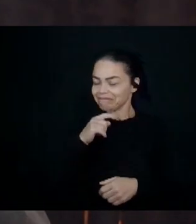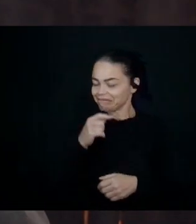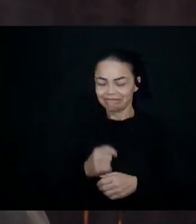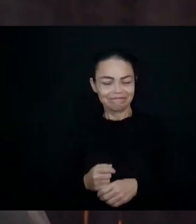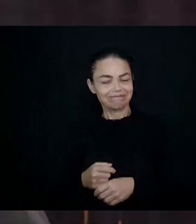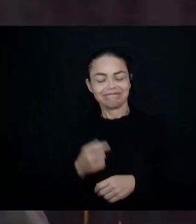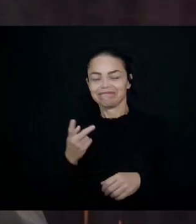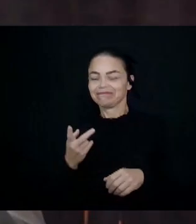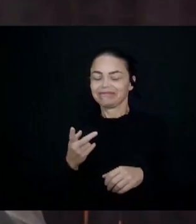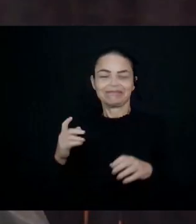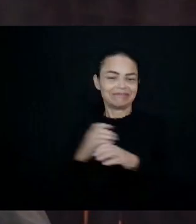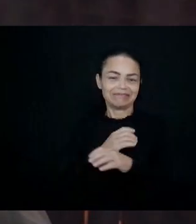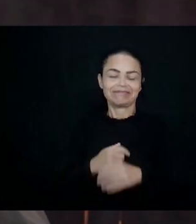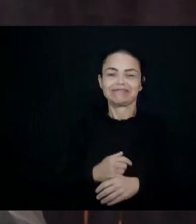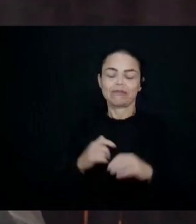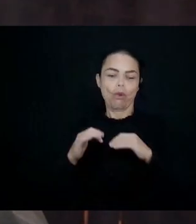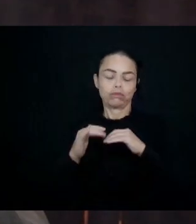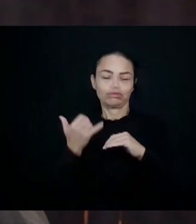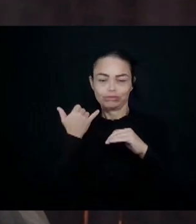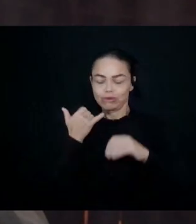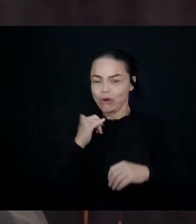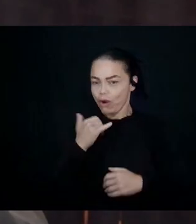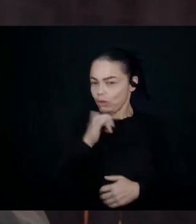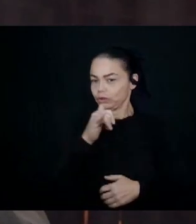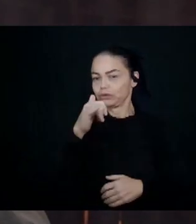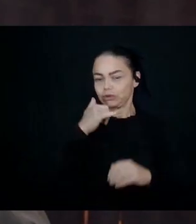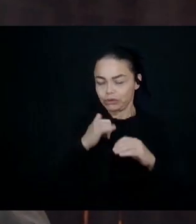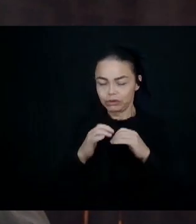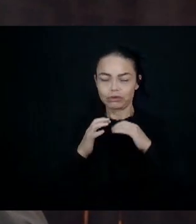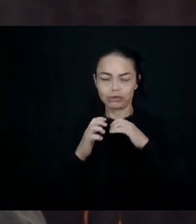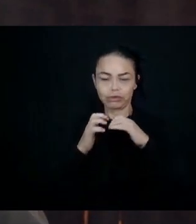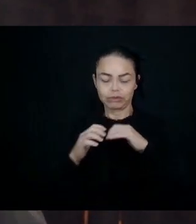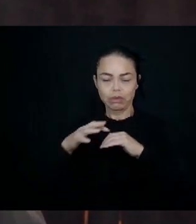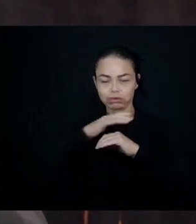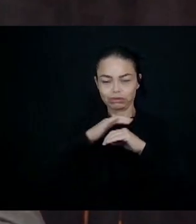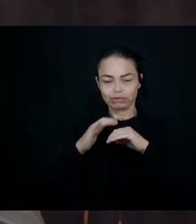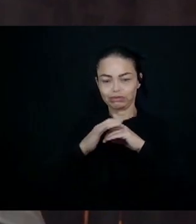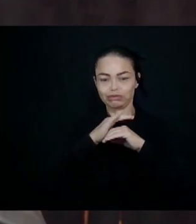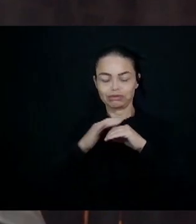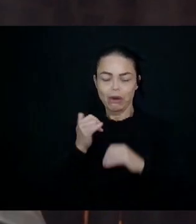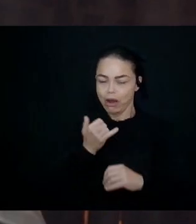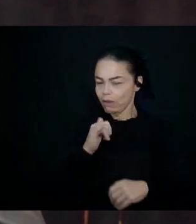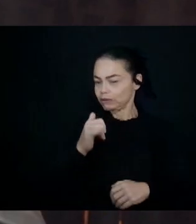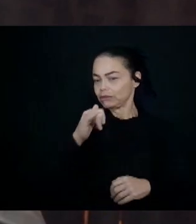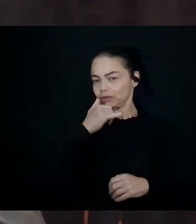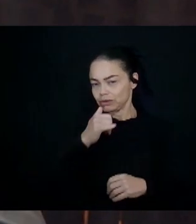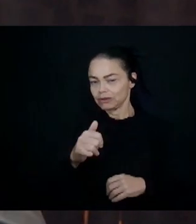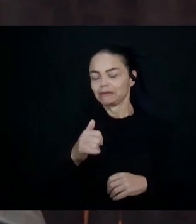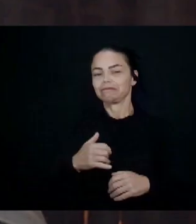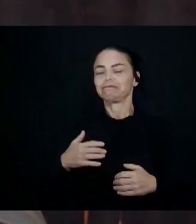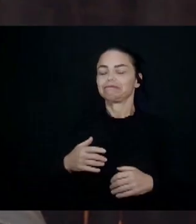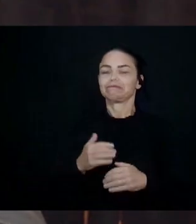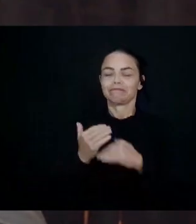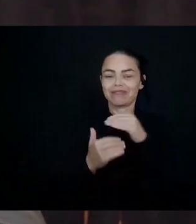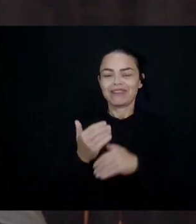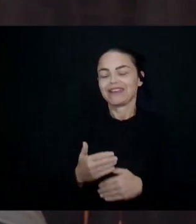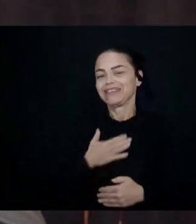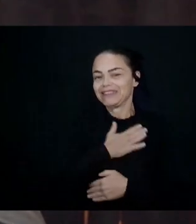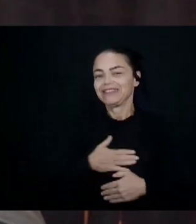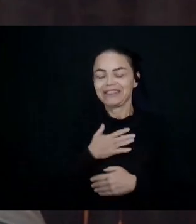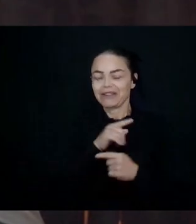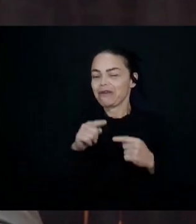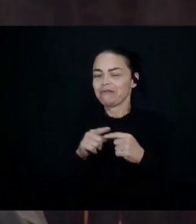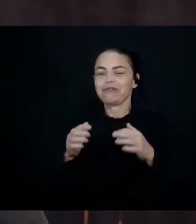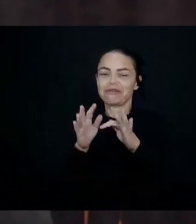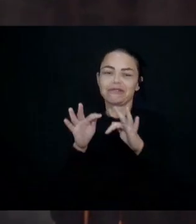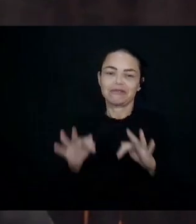essa adrenalina, essa dopamina dentro do cérebro funcionando. Por isso que o processo é mais prazeroso do que o objetivo final. Então Olha acontece